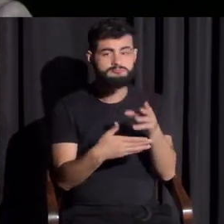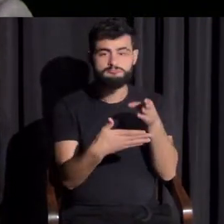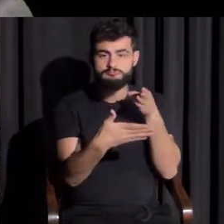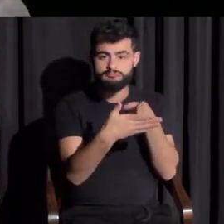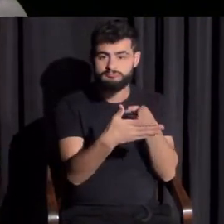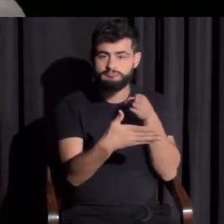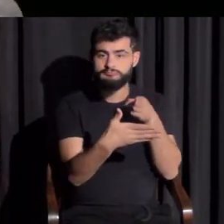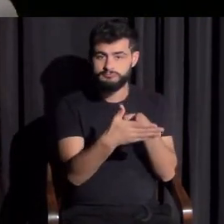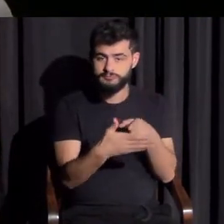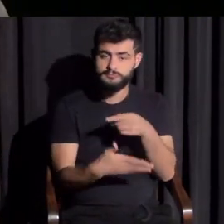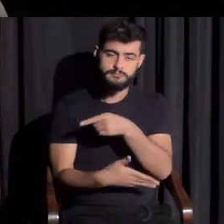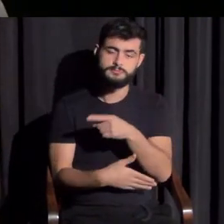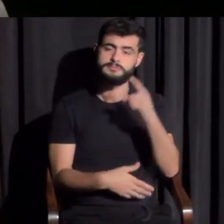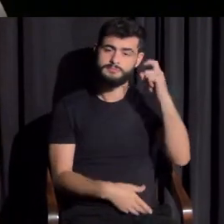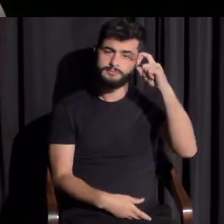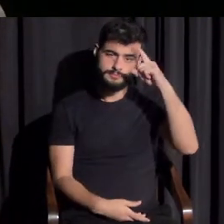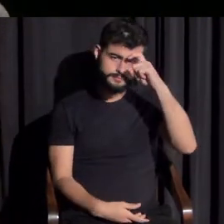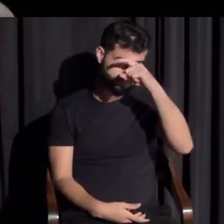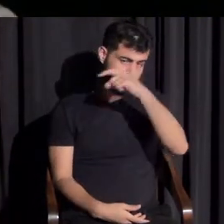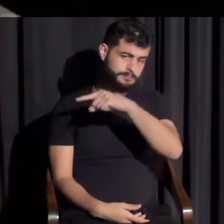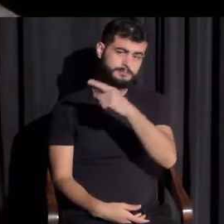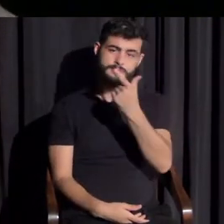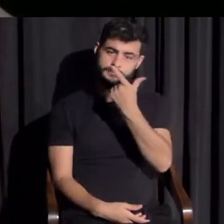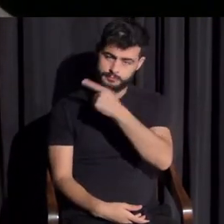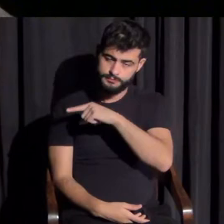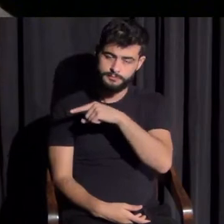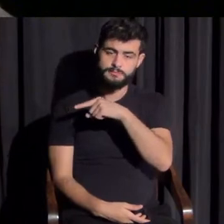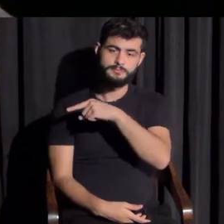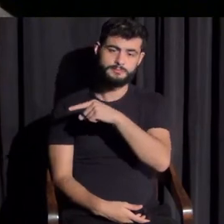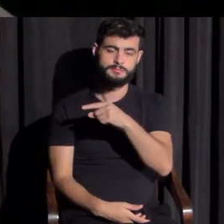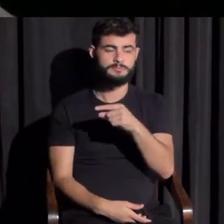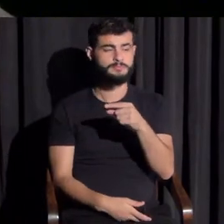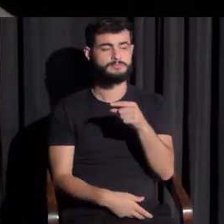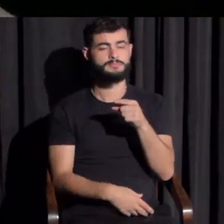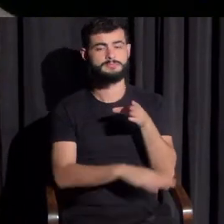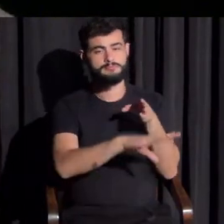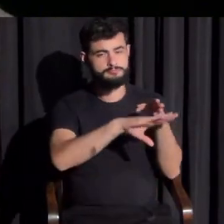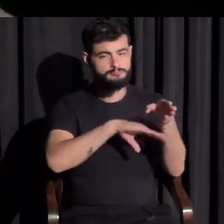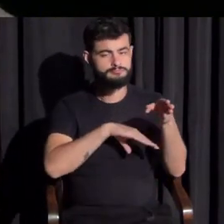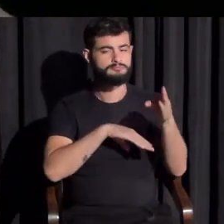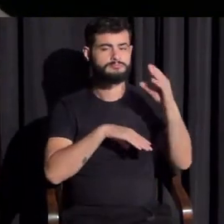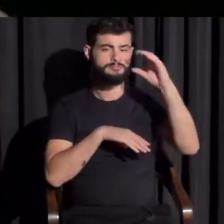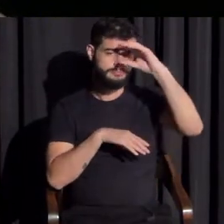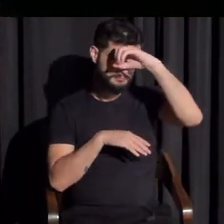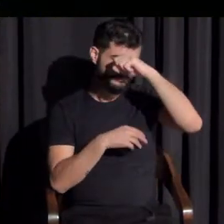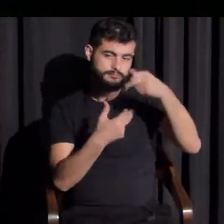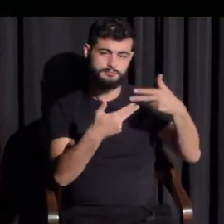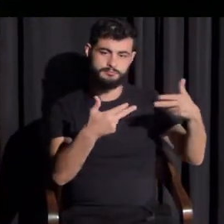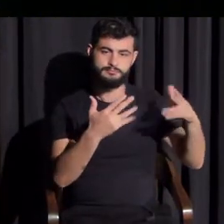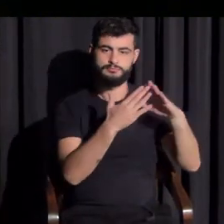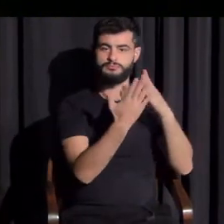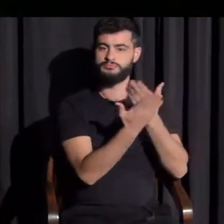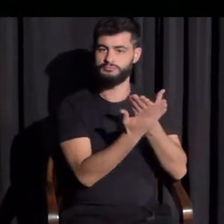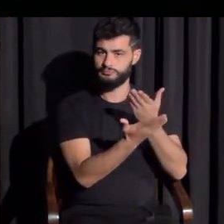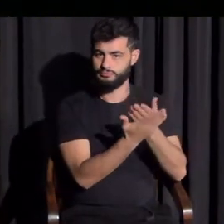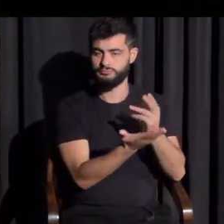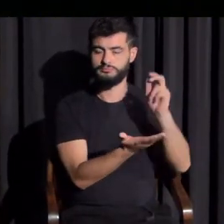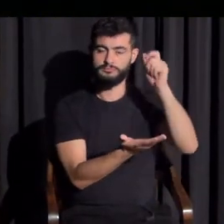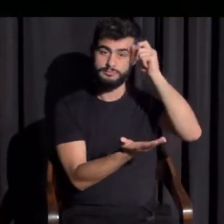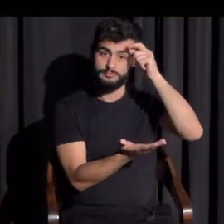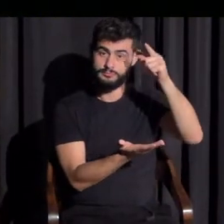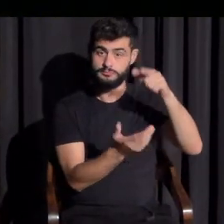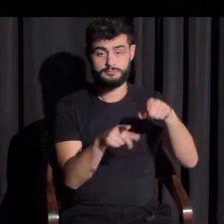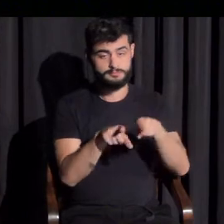também dificulta o acesso às atividades educacionais e culturais.